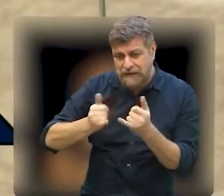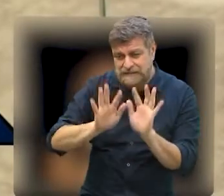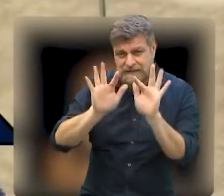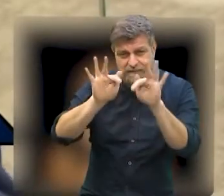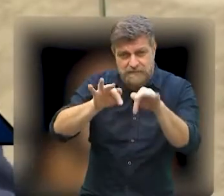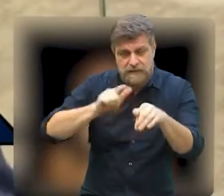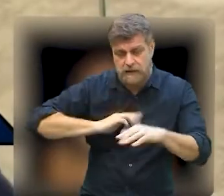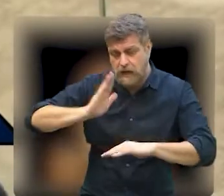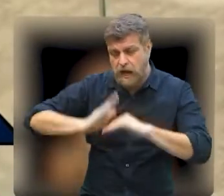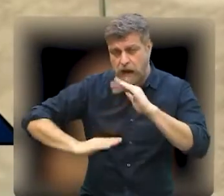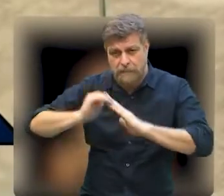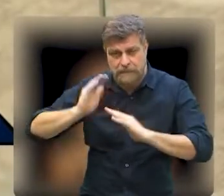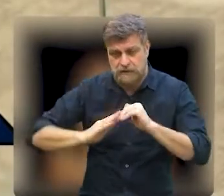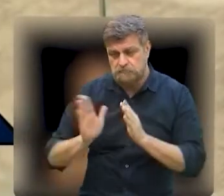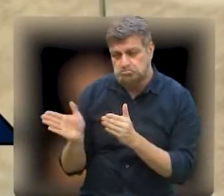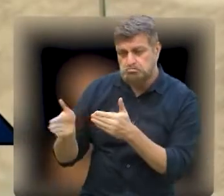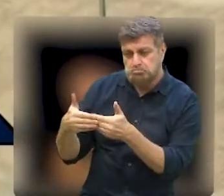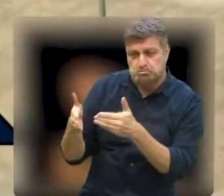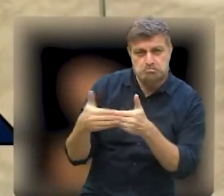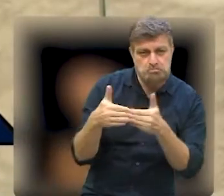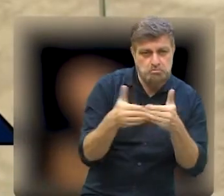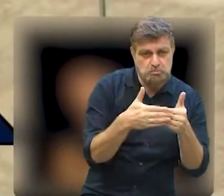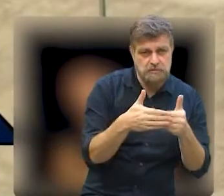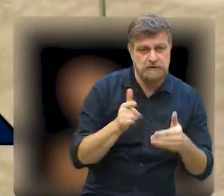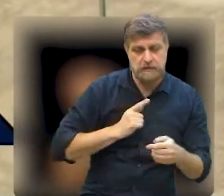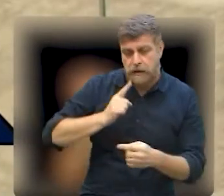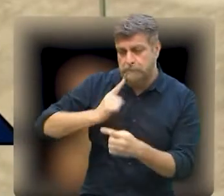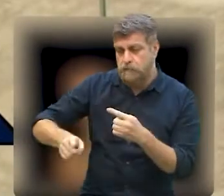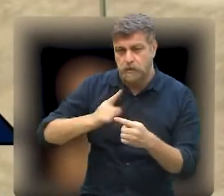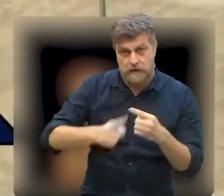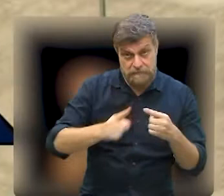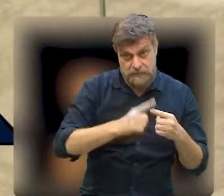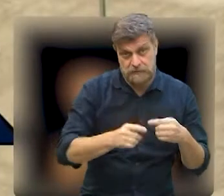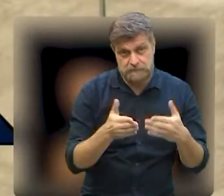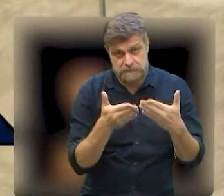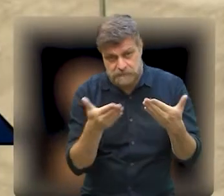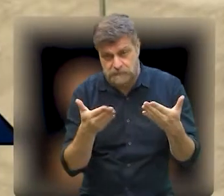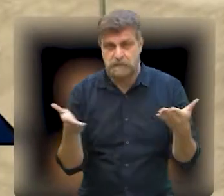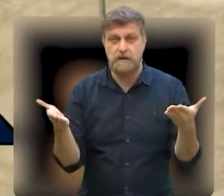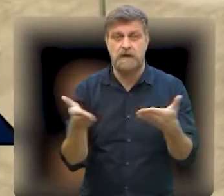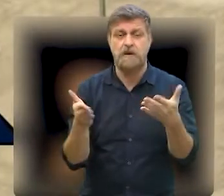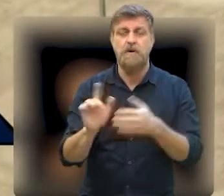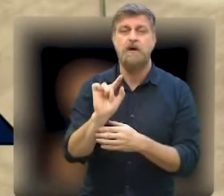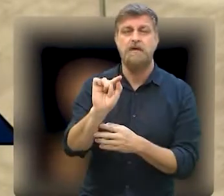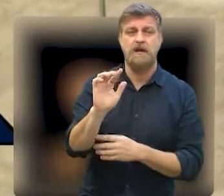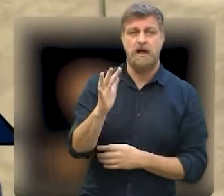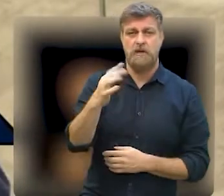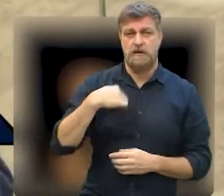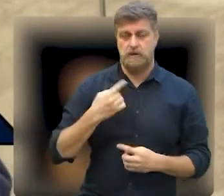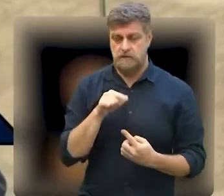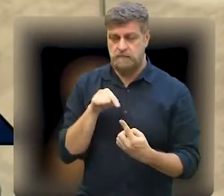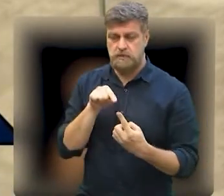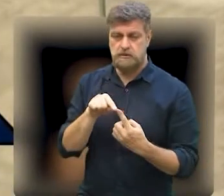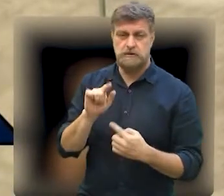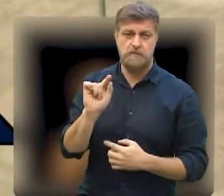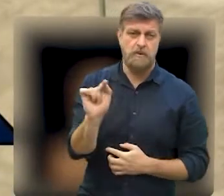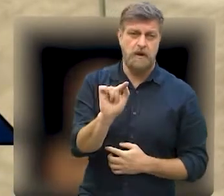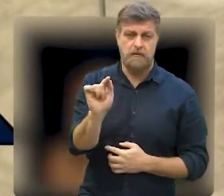pandemia onde as atividades foram interrompidas por conta da pandemia, e agora o nosso